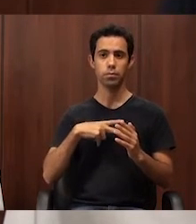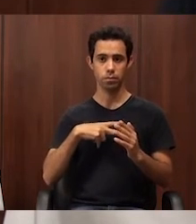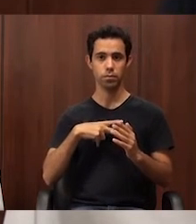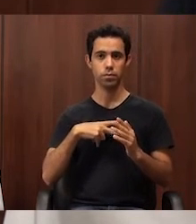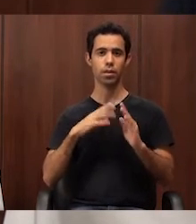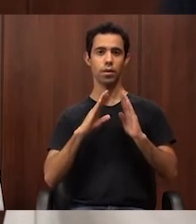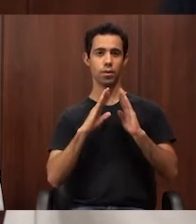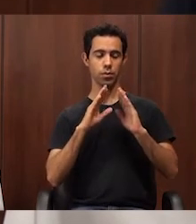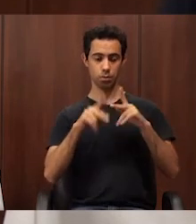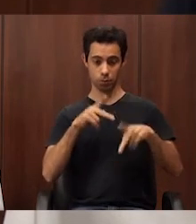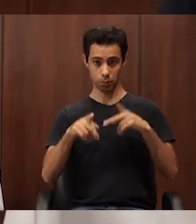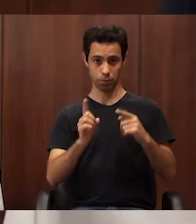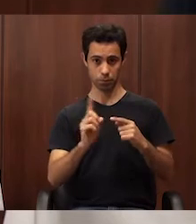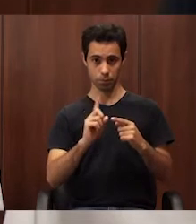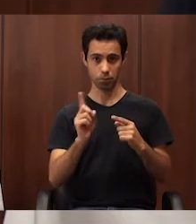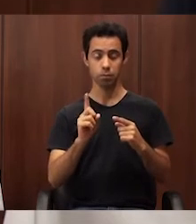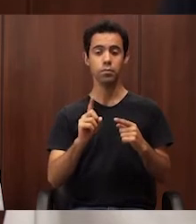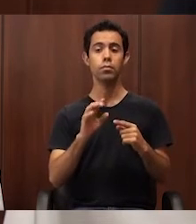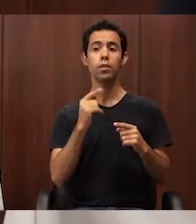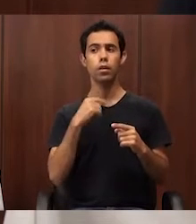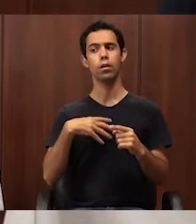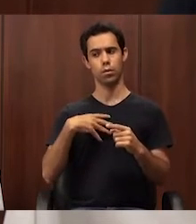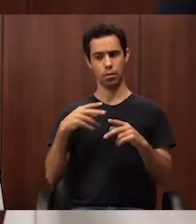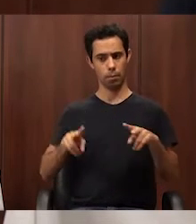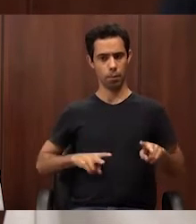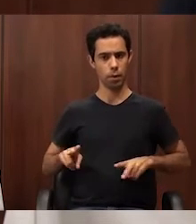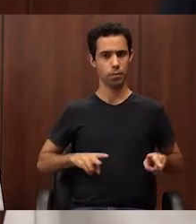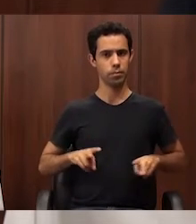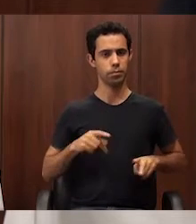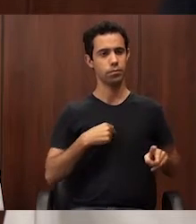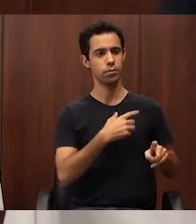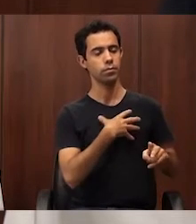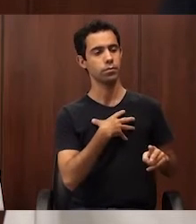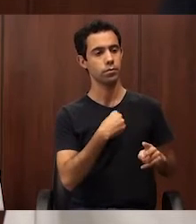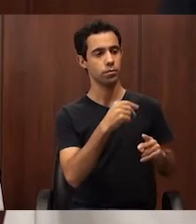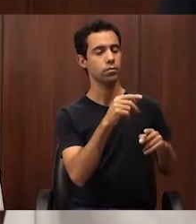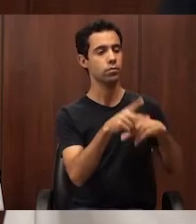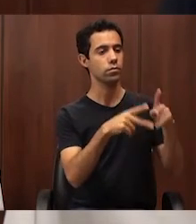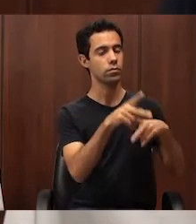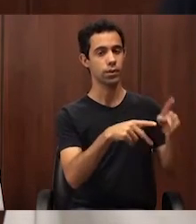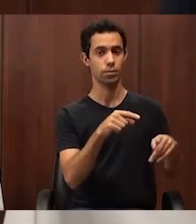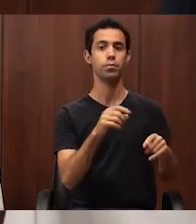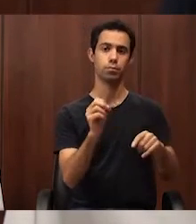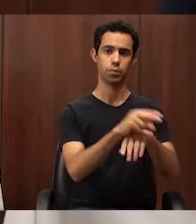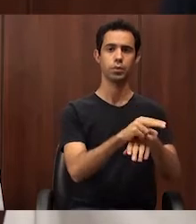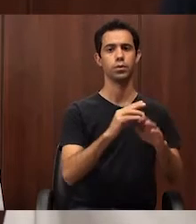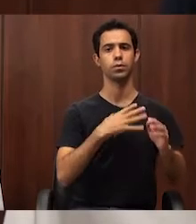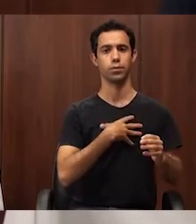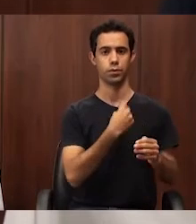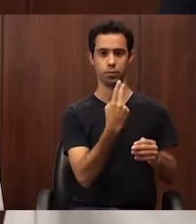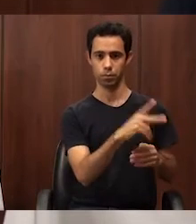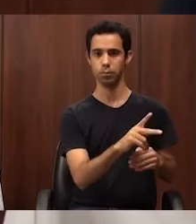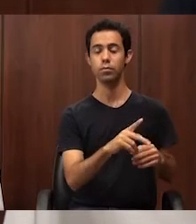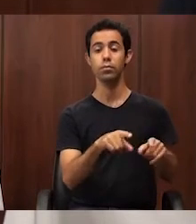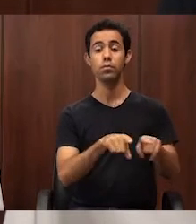e ela não consegue conceber a ideia de pagar pela educação infantil. Porque na cabeça dela isso é